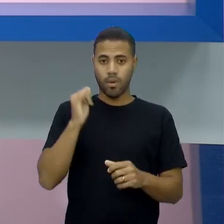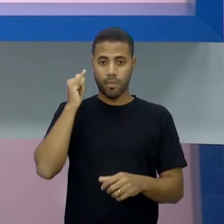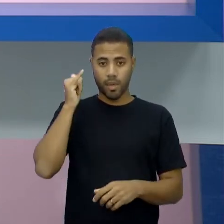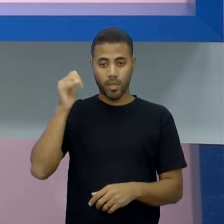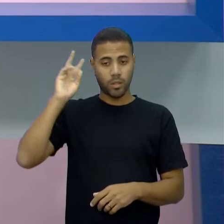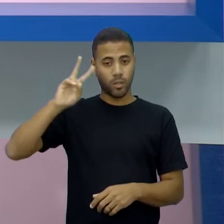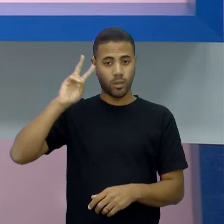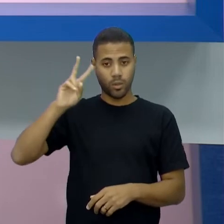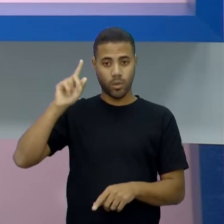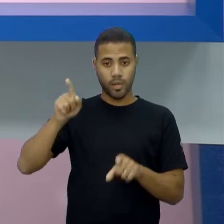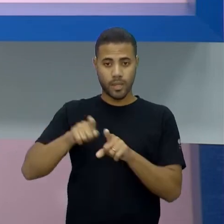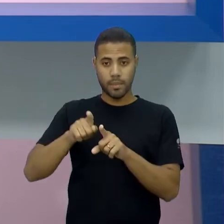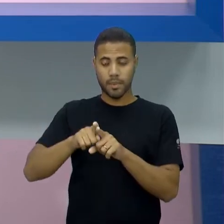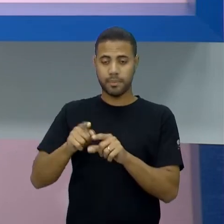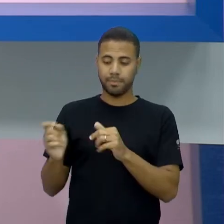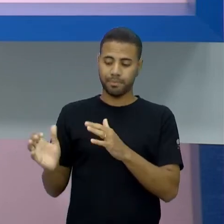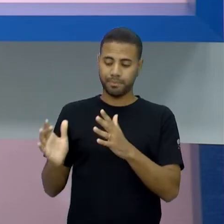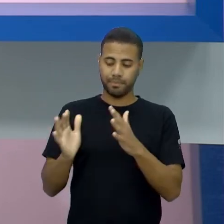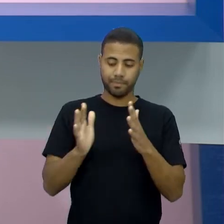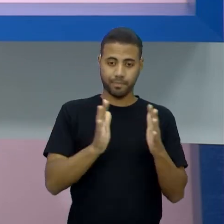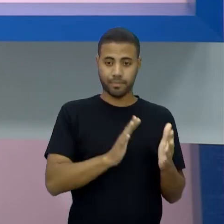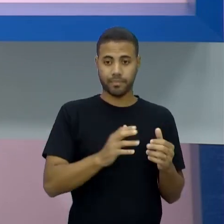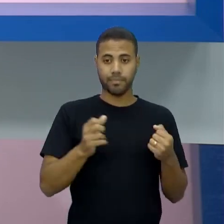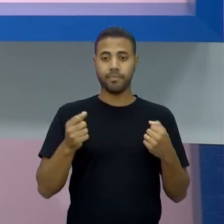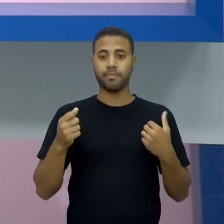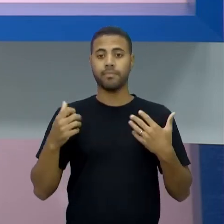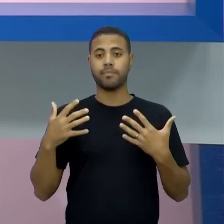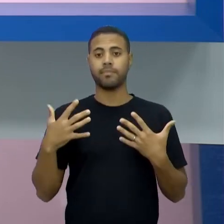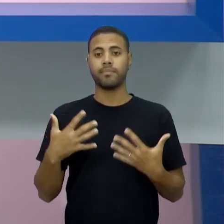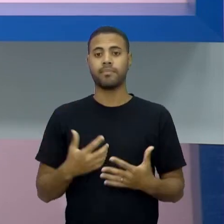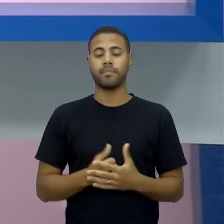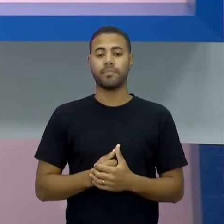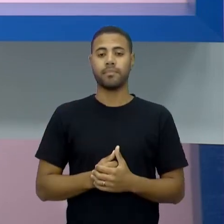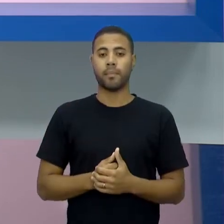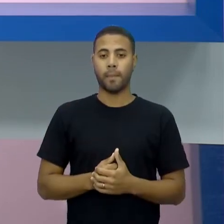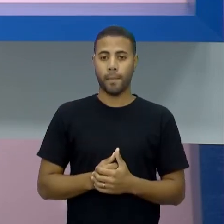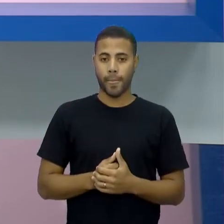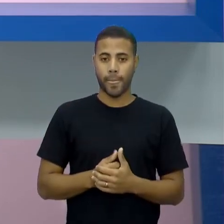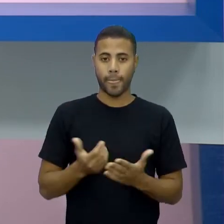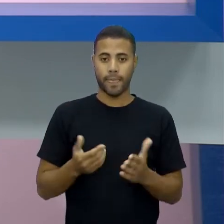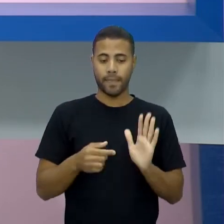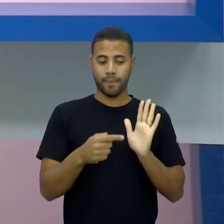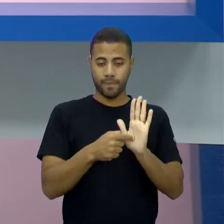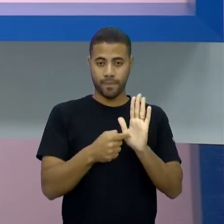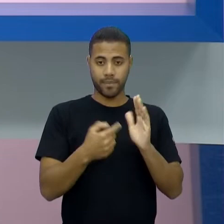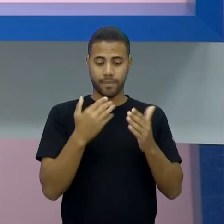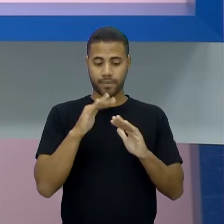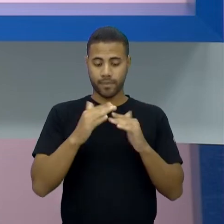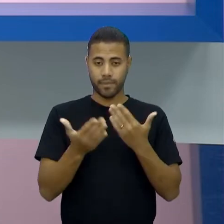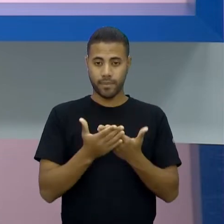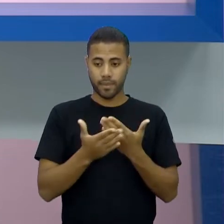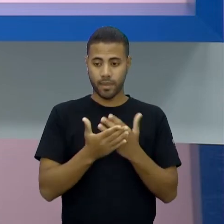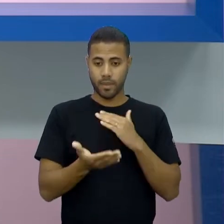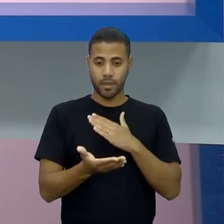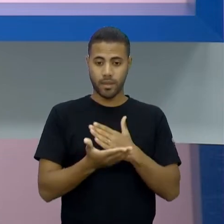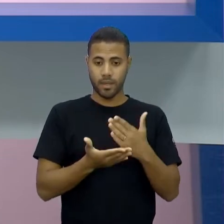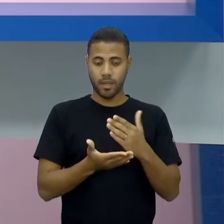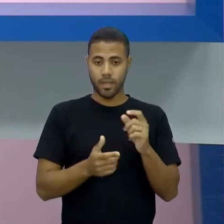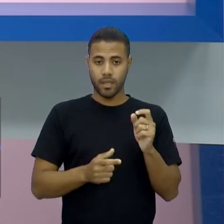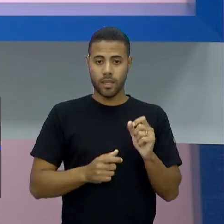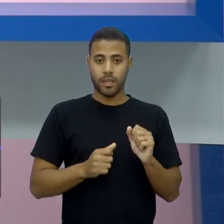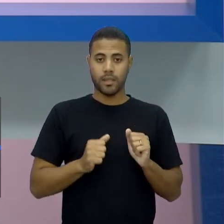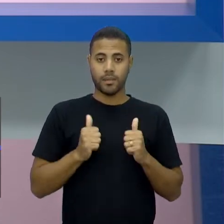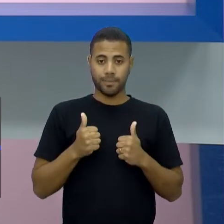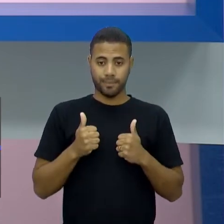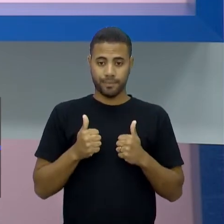produção material e imaterial. Vamos olhar as nossas habilidades da aula de hoje para a gente começar a nossa introdução. Vamos lá.